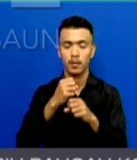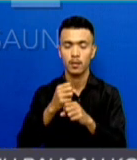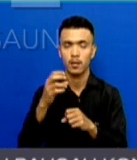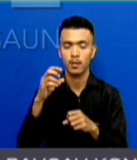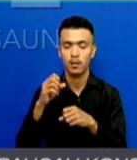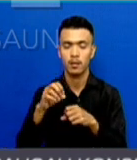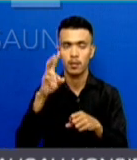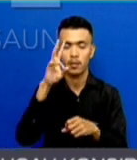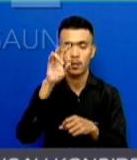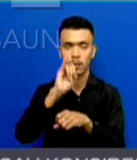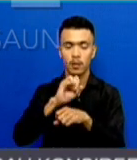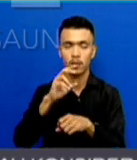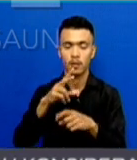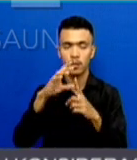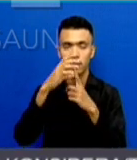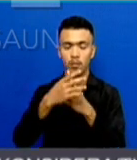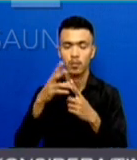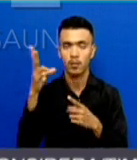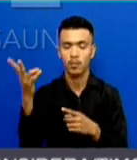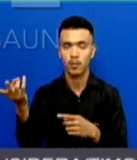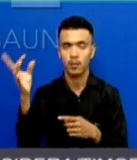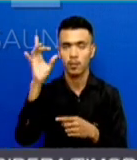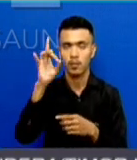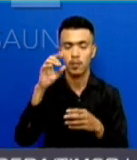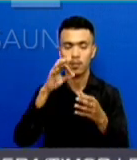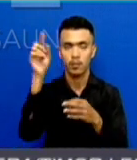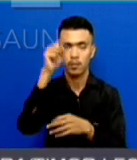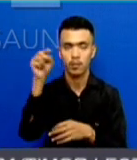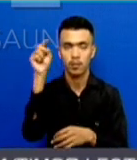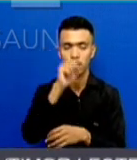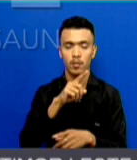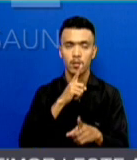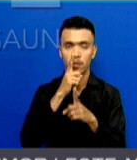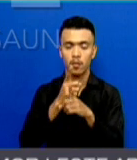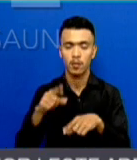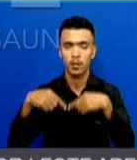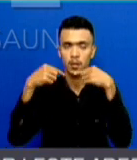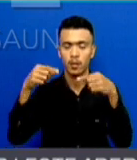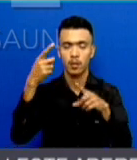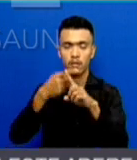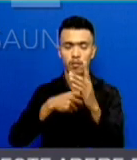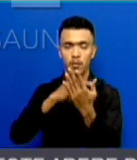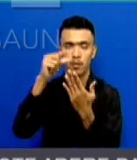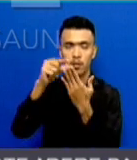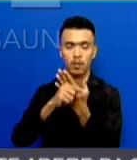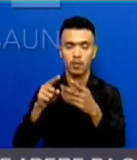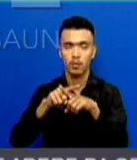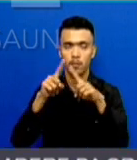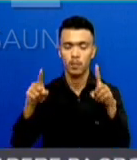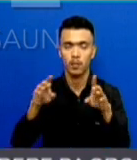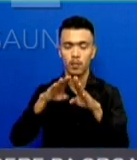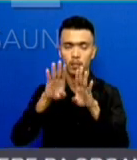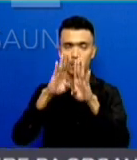98%. Lolos tuir plano libana tu entrega iha fulan gusto. Mabe ormato asesores